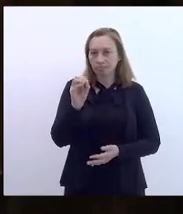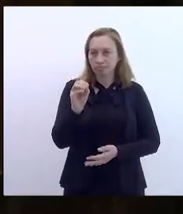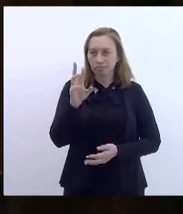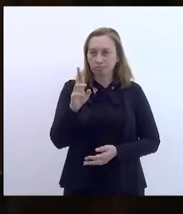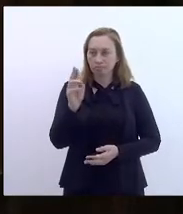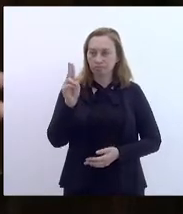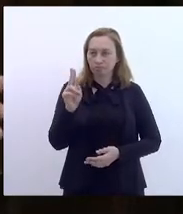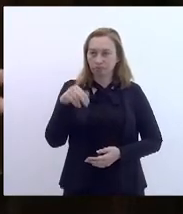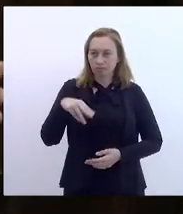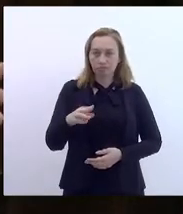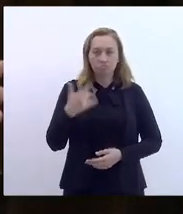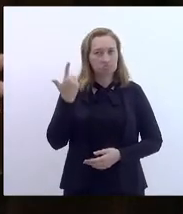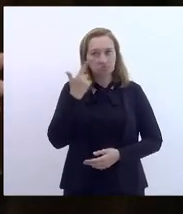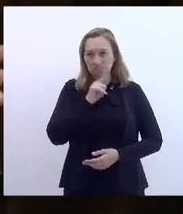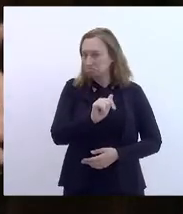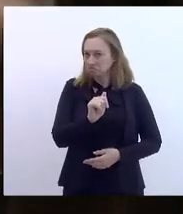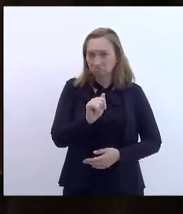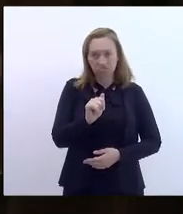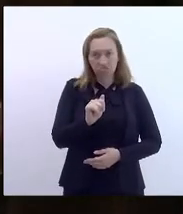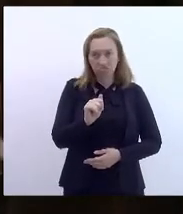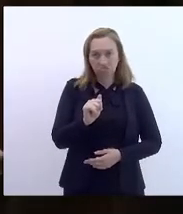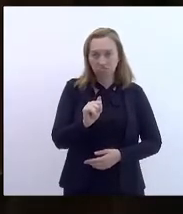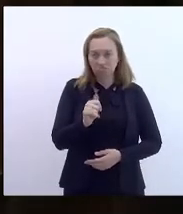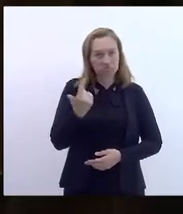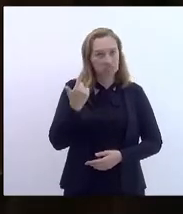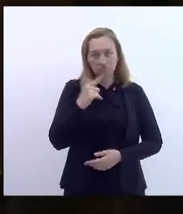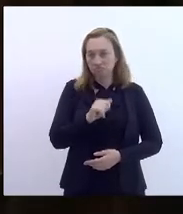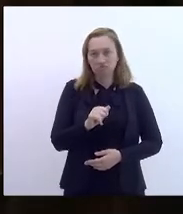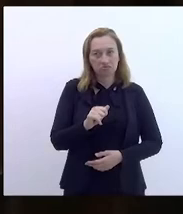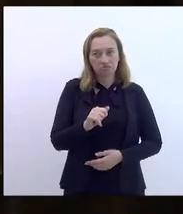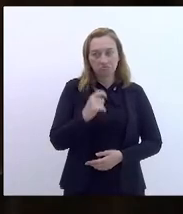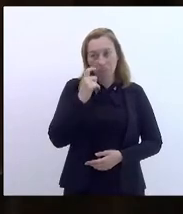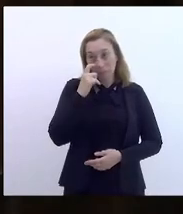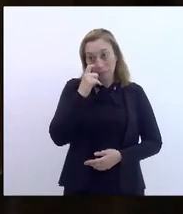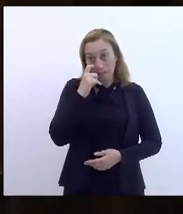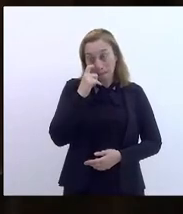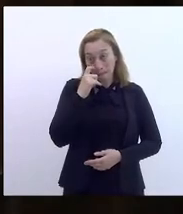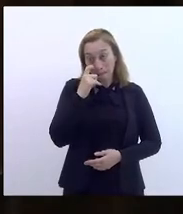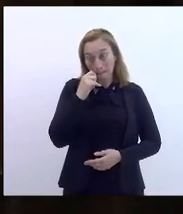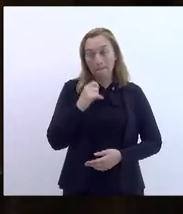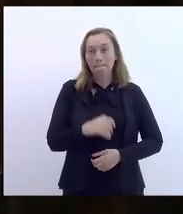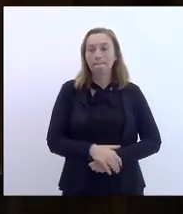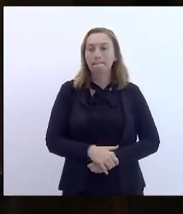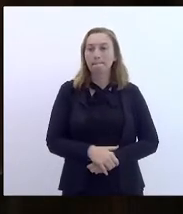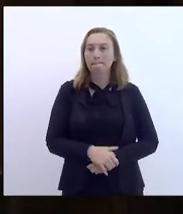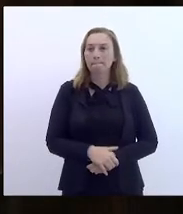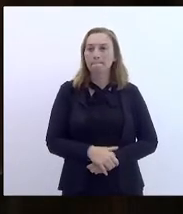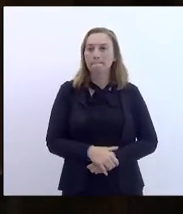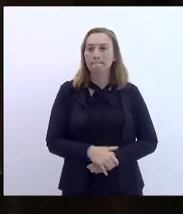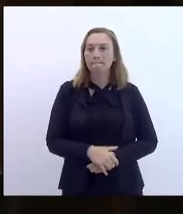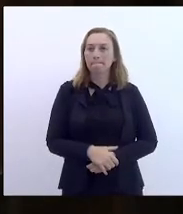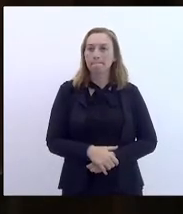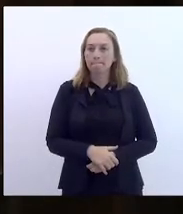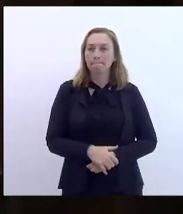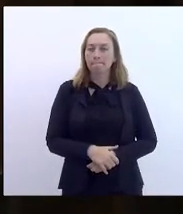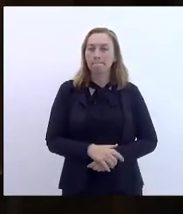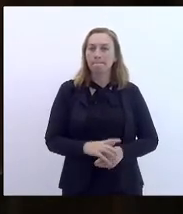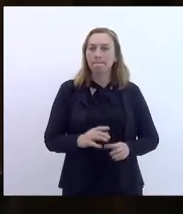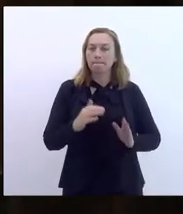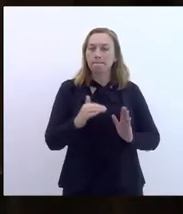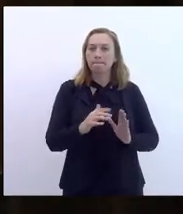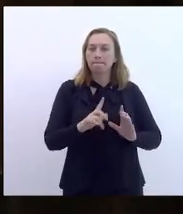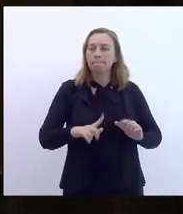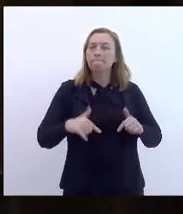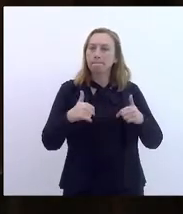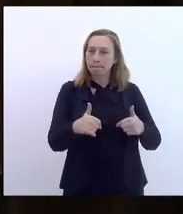Ah e eu não consegui nós não nós não conseguimos é isto e nós não conseguimos colocar isso em prática